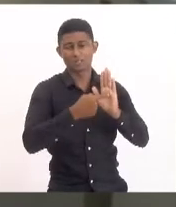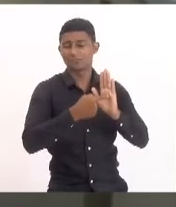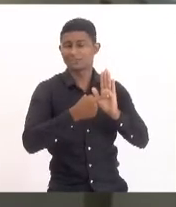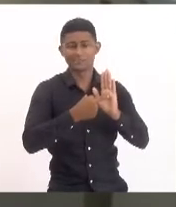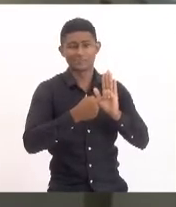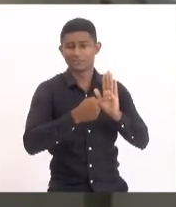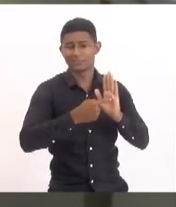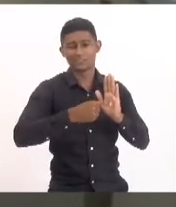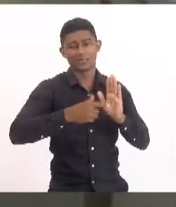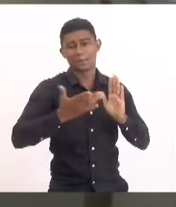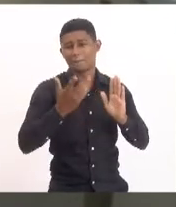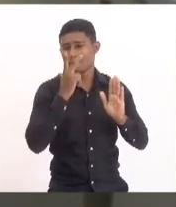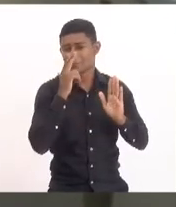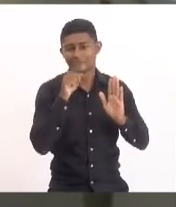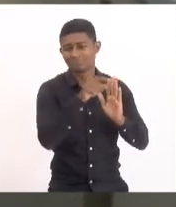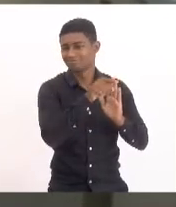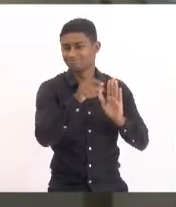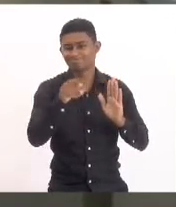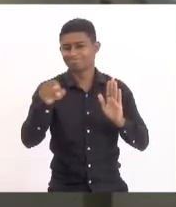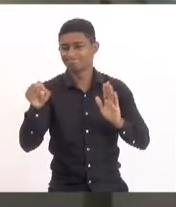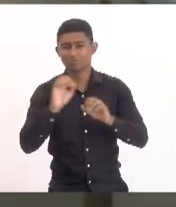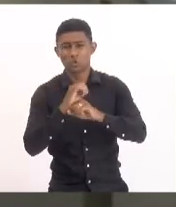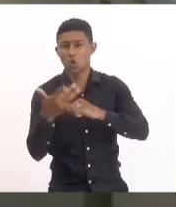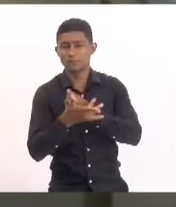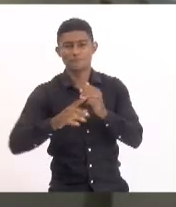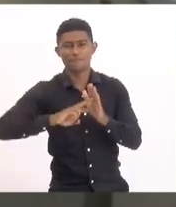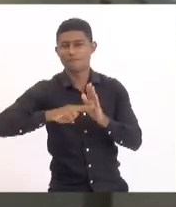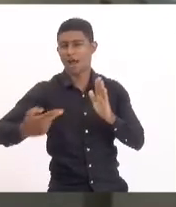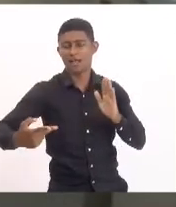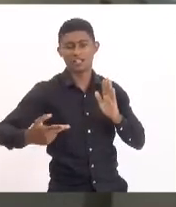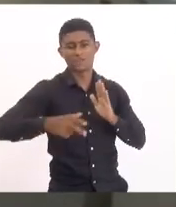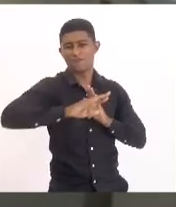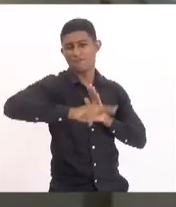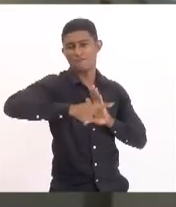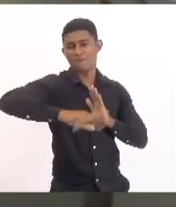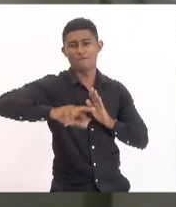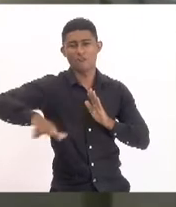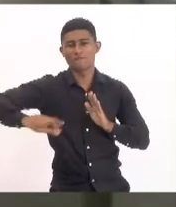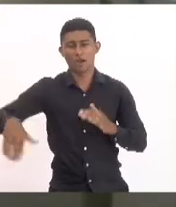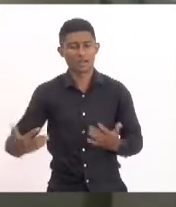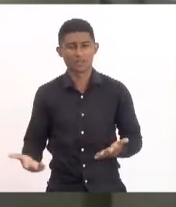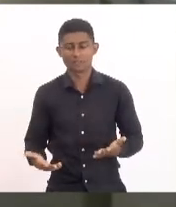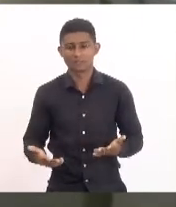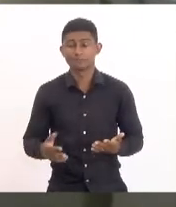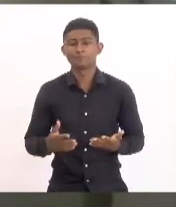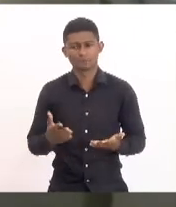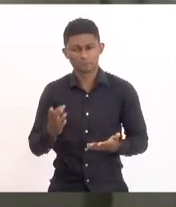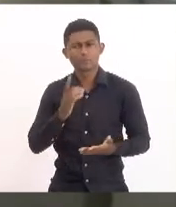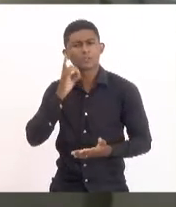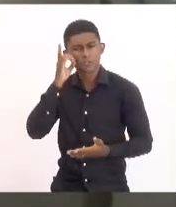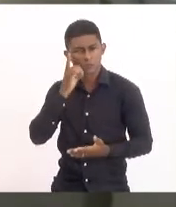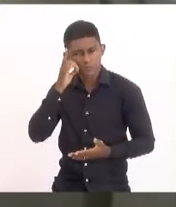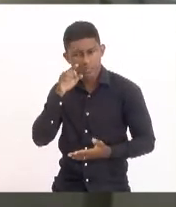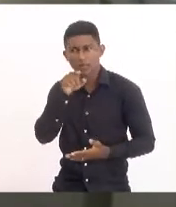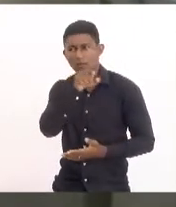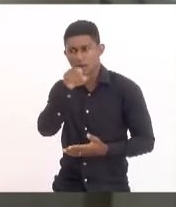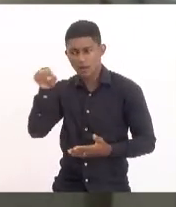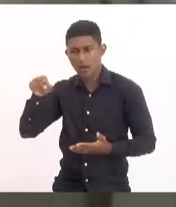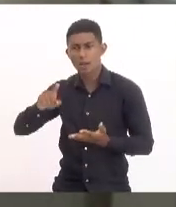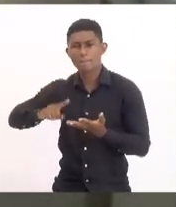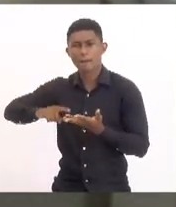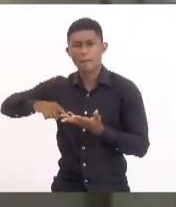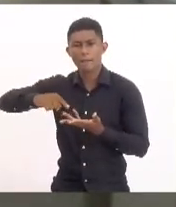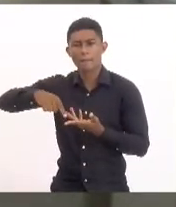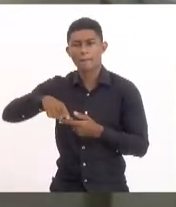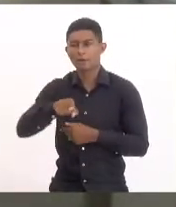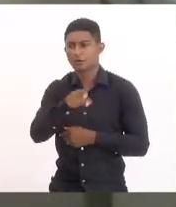tem razão, deputada Marta Rocha, tem razão o deputado Valdeir Carneiro, tem razão a deputada Mônica